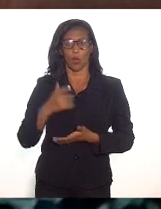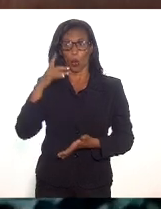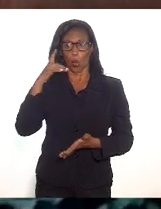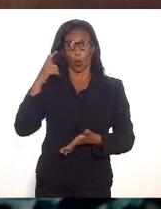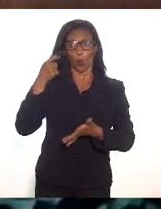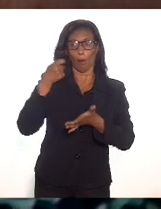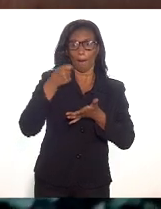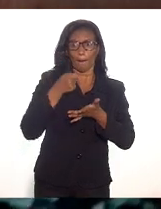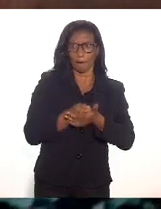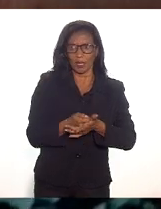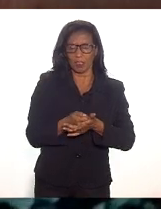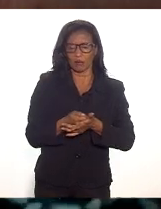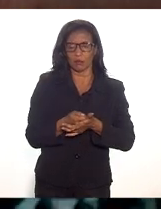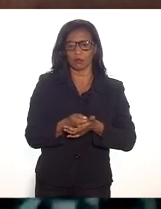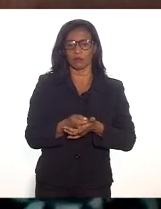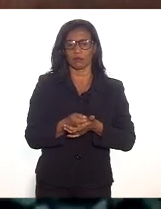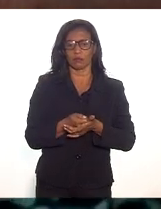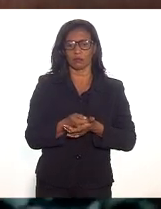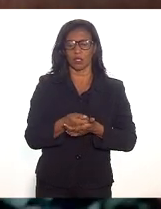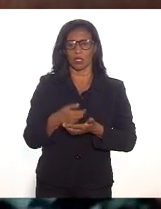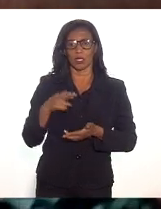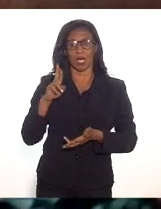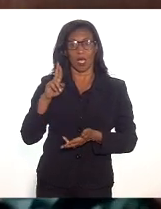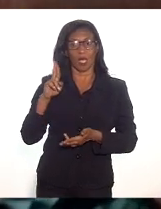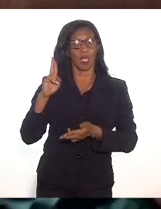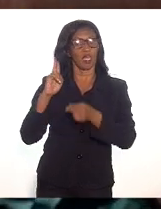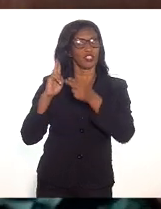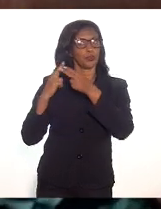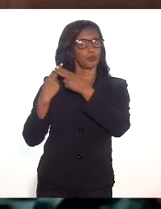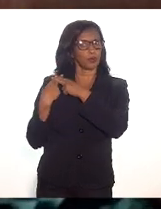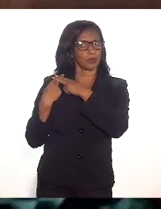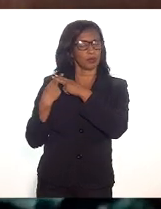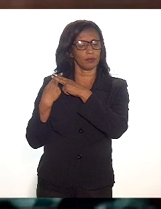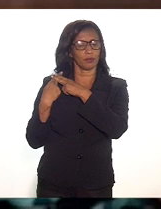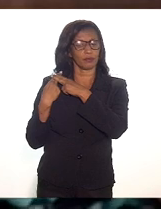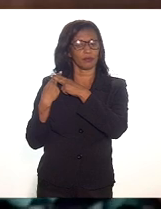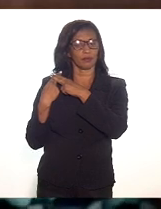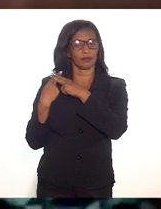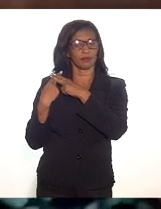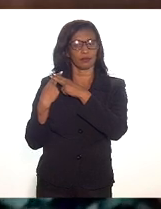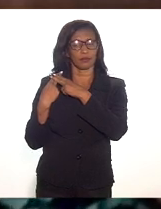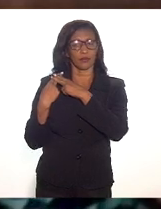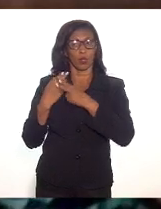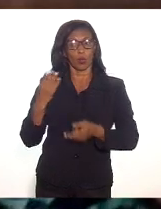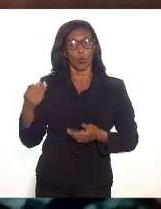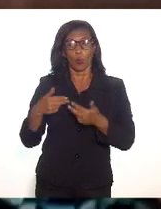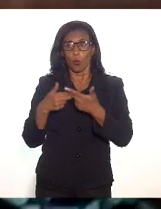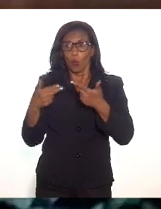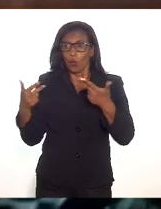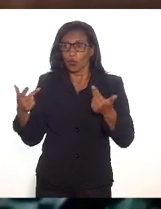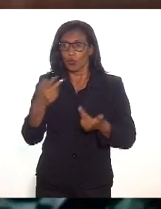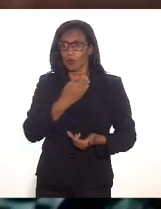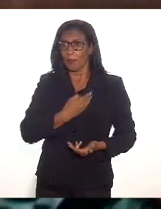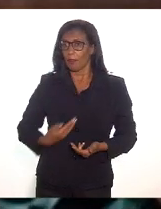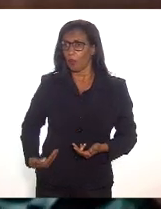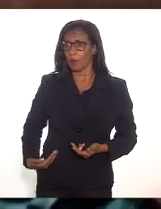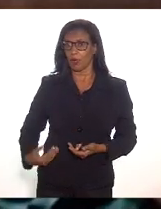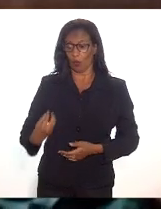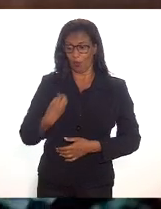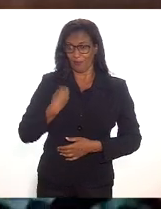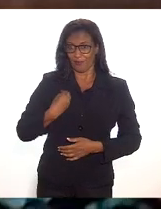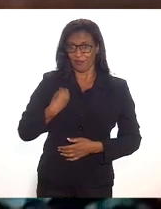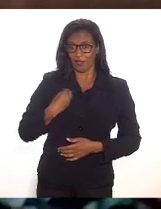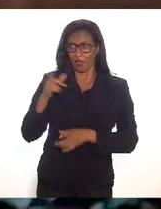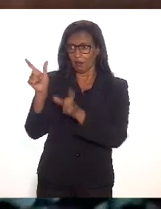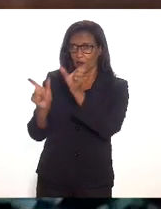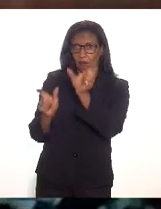cumpriram o dever e a responsabilidade com a coisa pública, com a vida das pessoas.